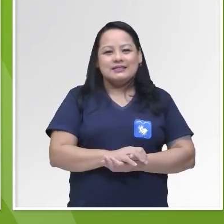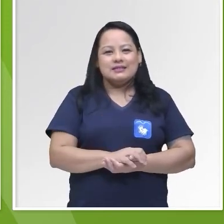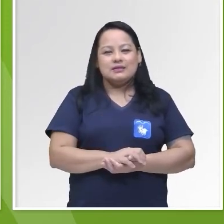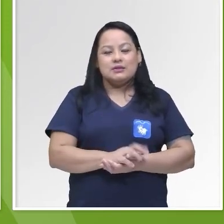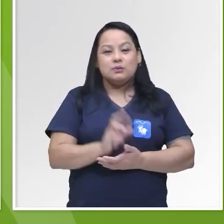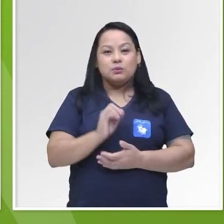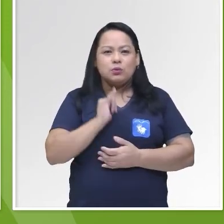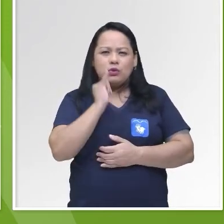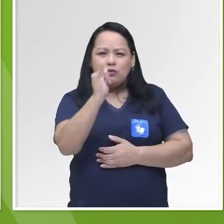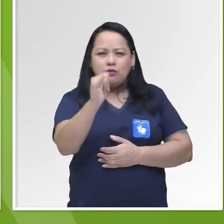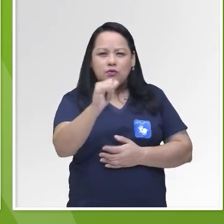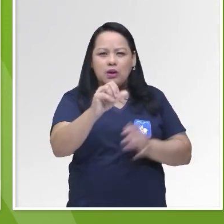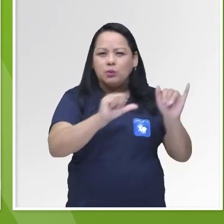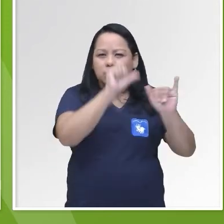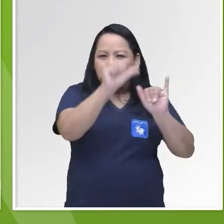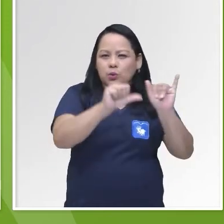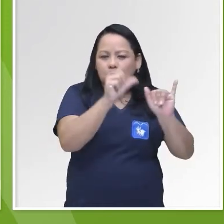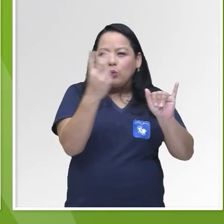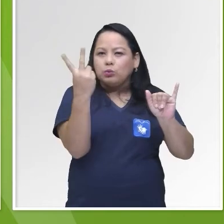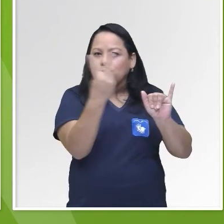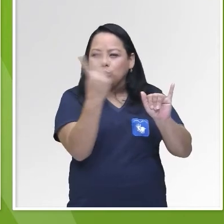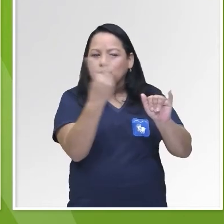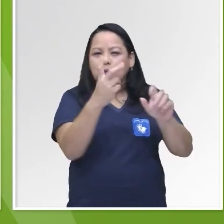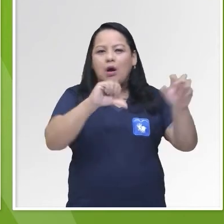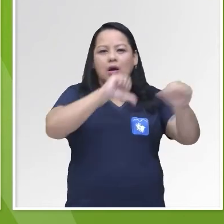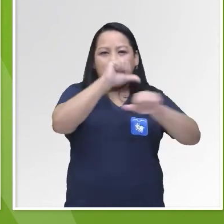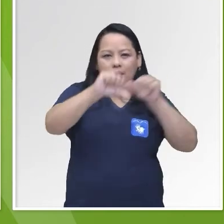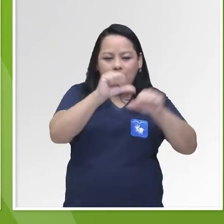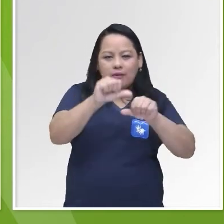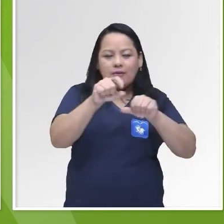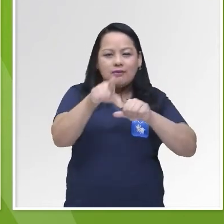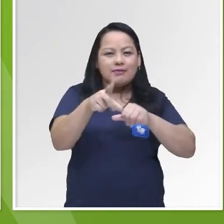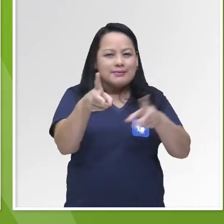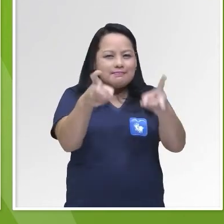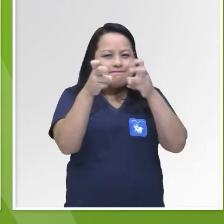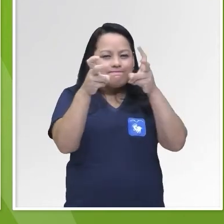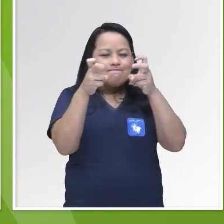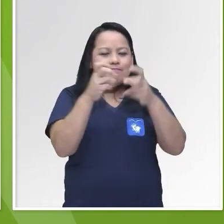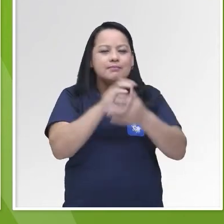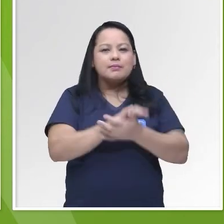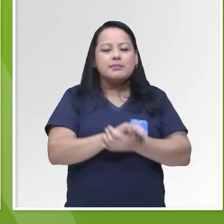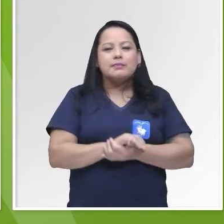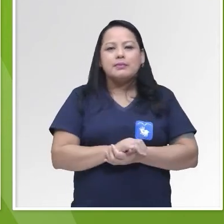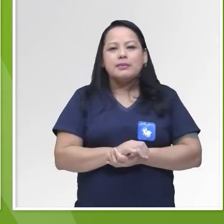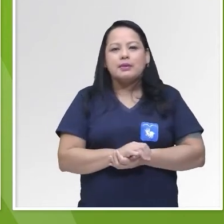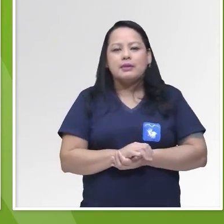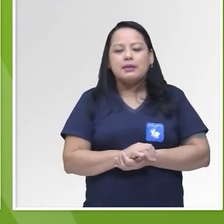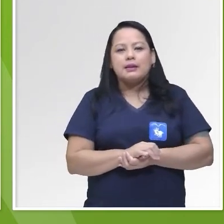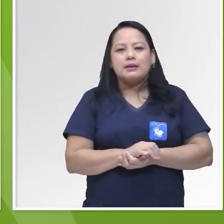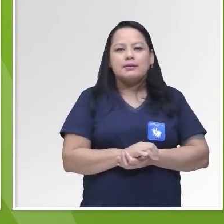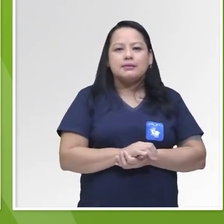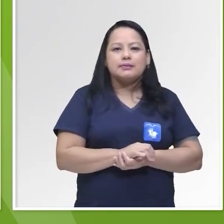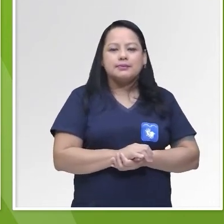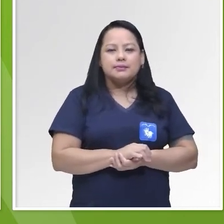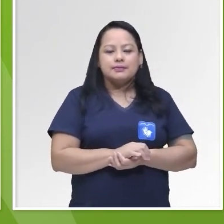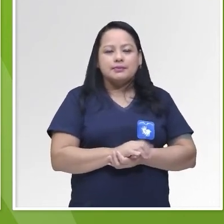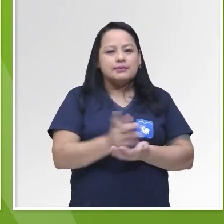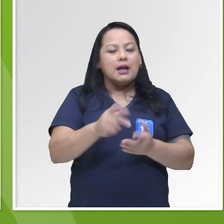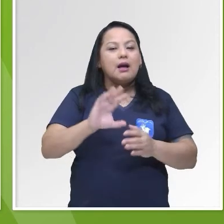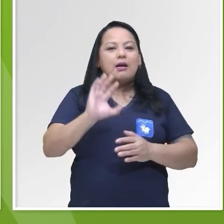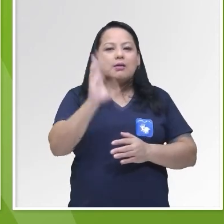de reação de dupla troca, vocês vão observar que